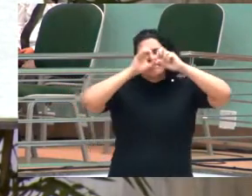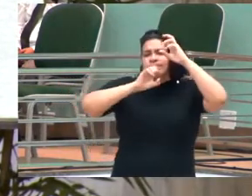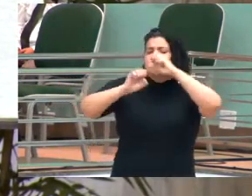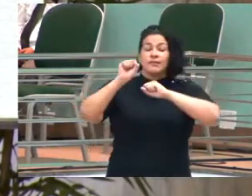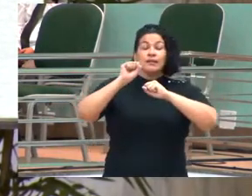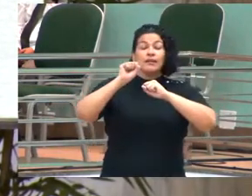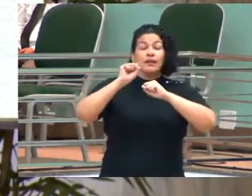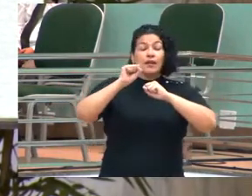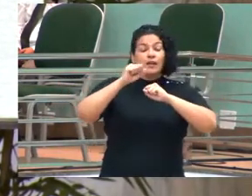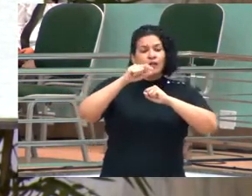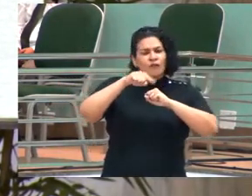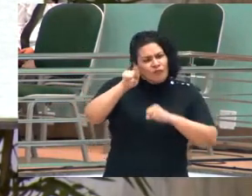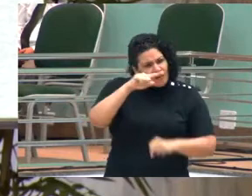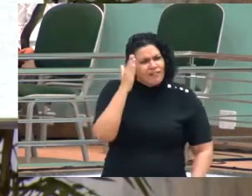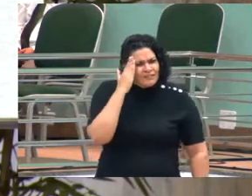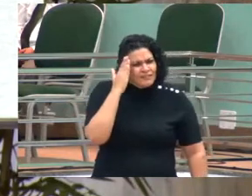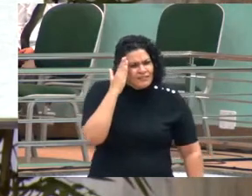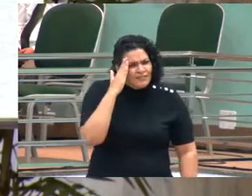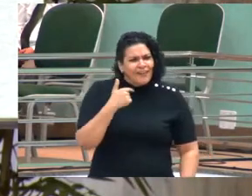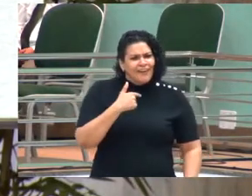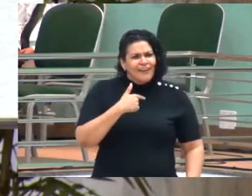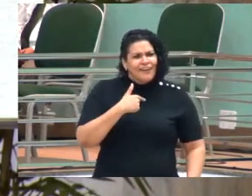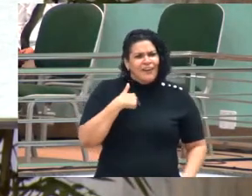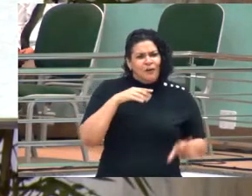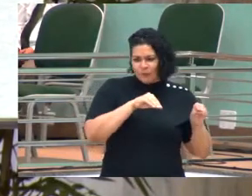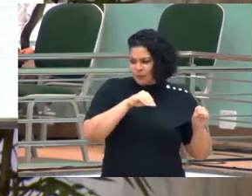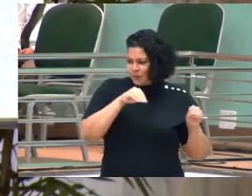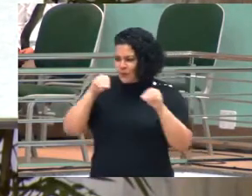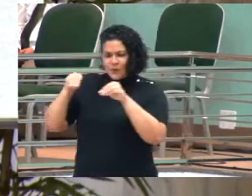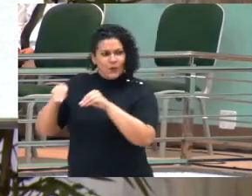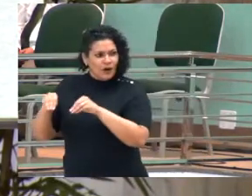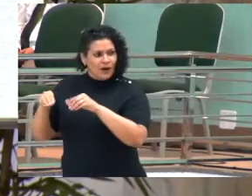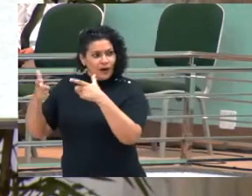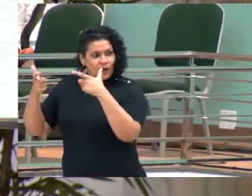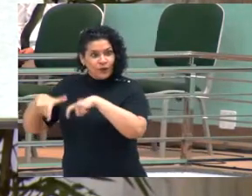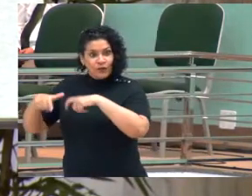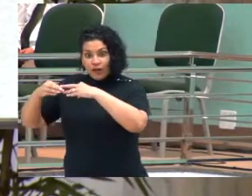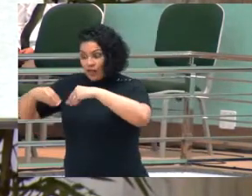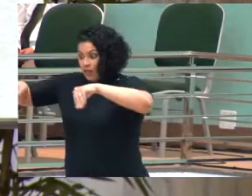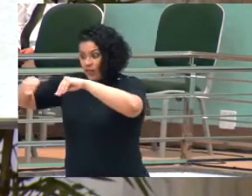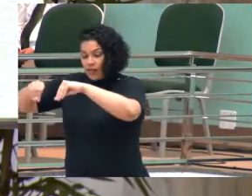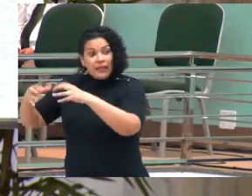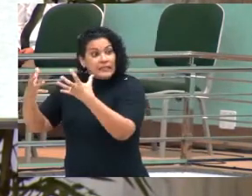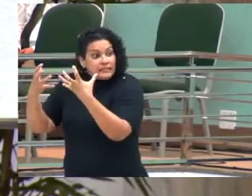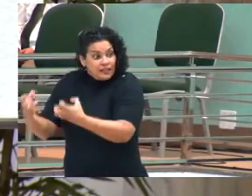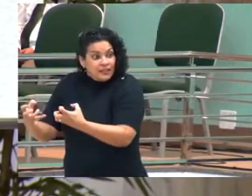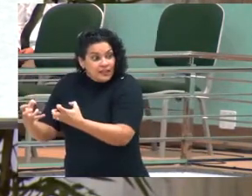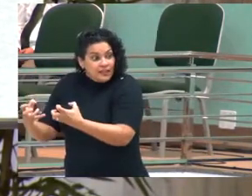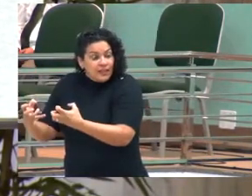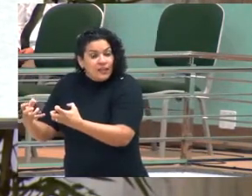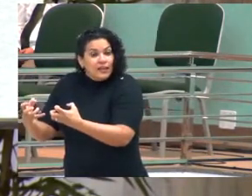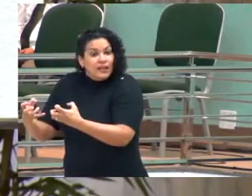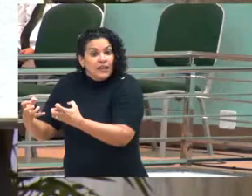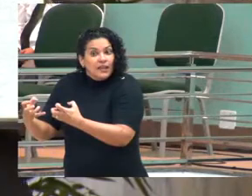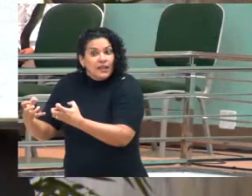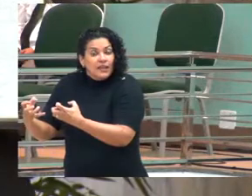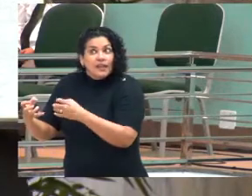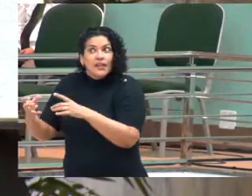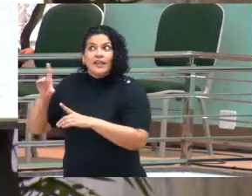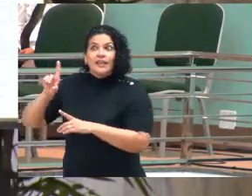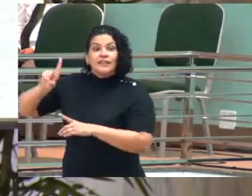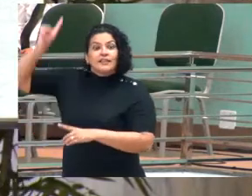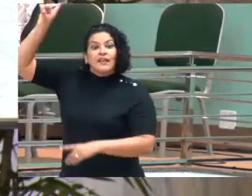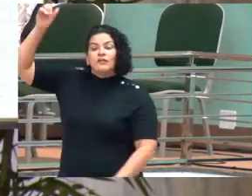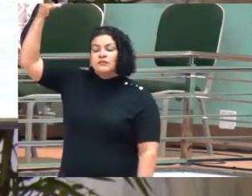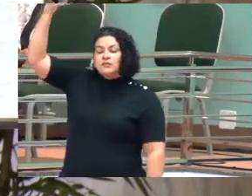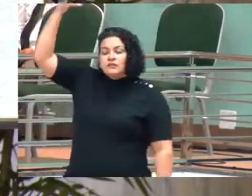Deus, sabia? Eu ainda jovem, meus 26, 27, 28 anos,